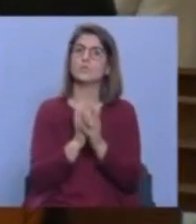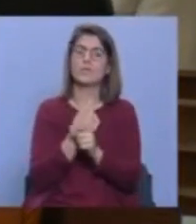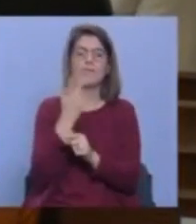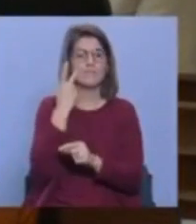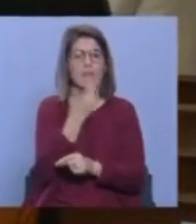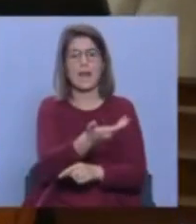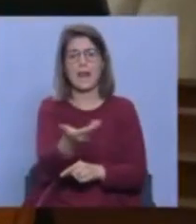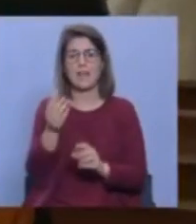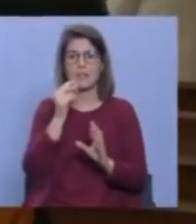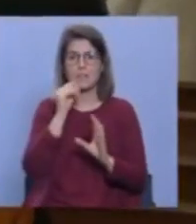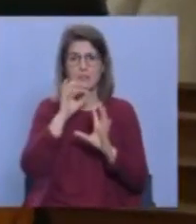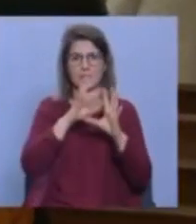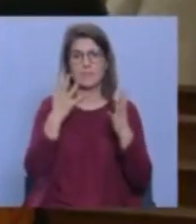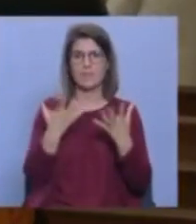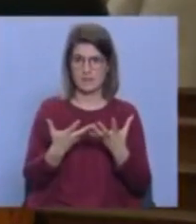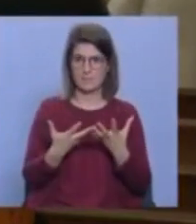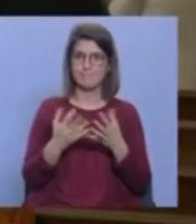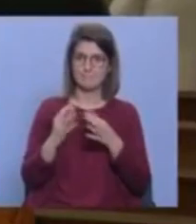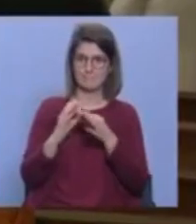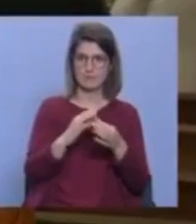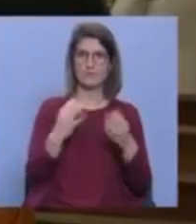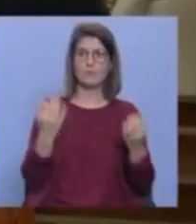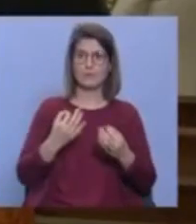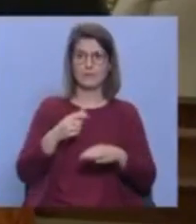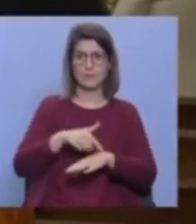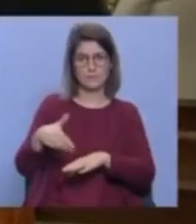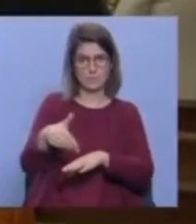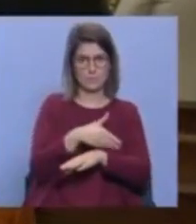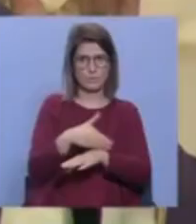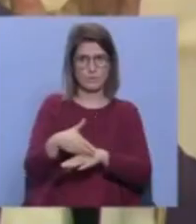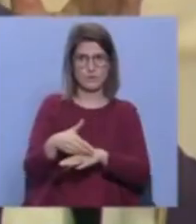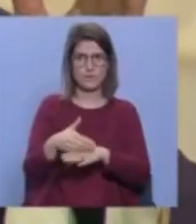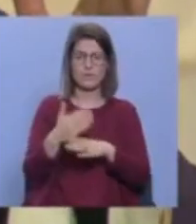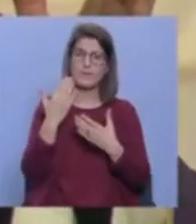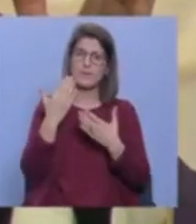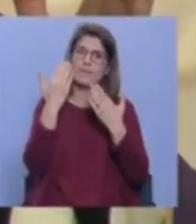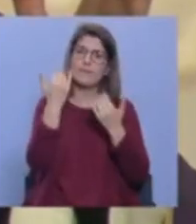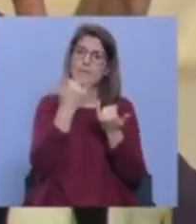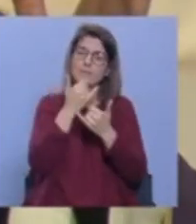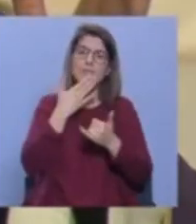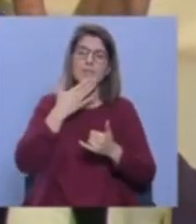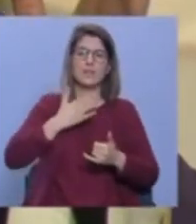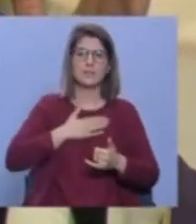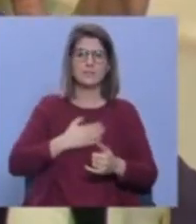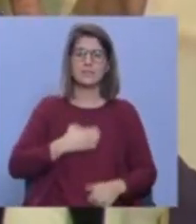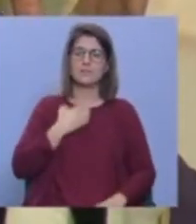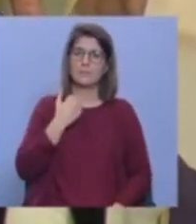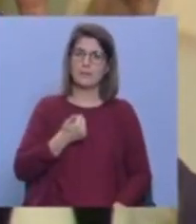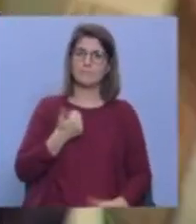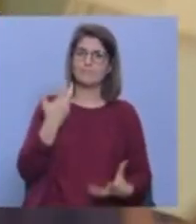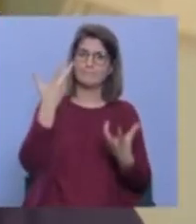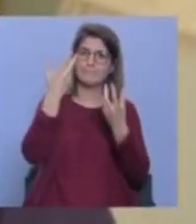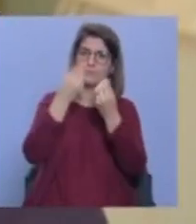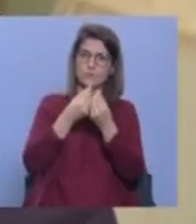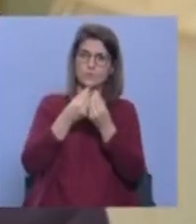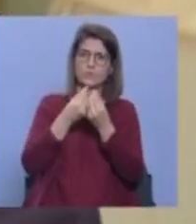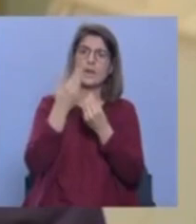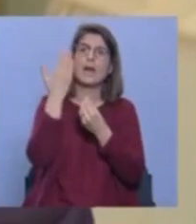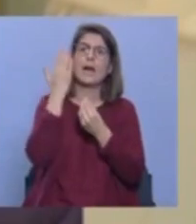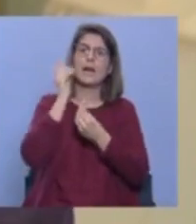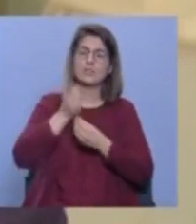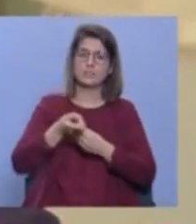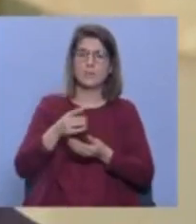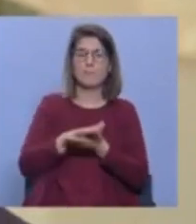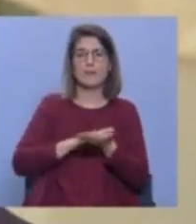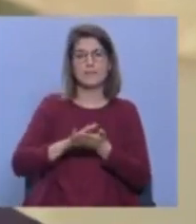terra, concedei-nos ao longo destes dias a graça de descobrir que só em vós se encontra a fonte da